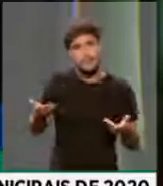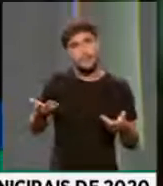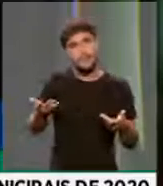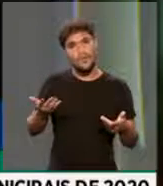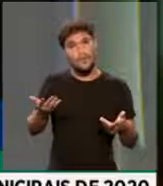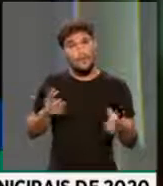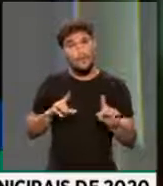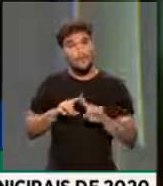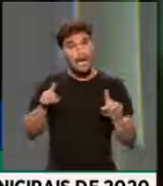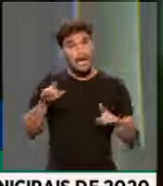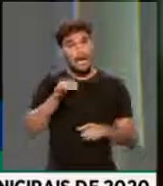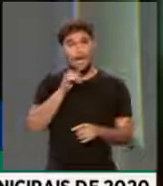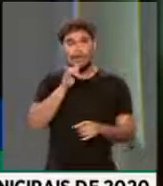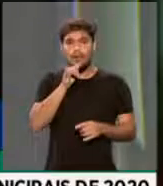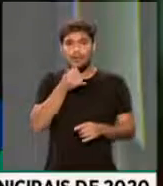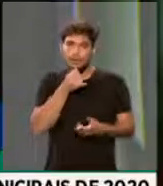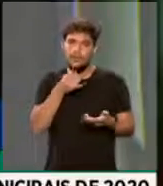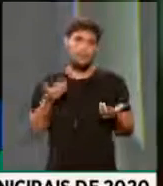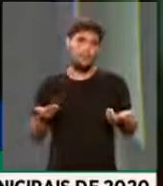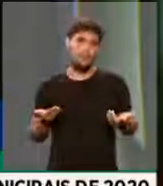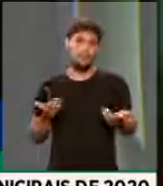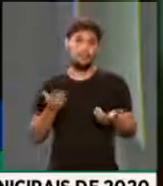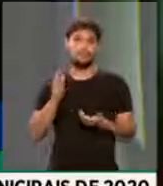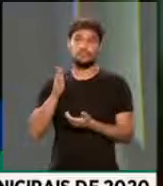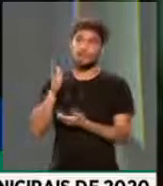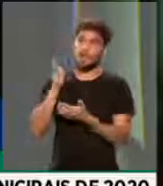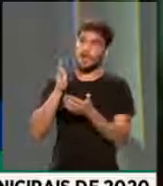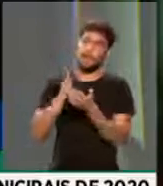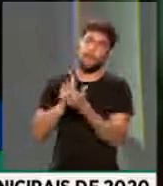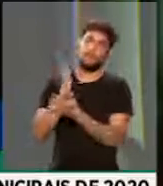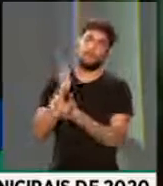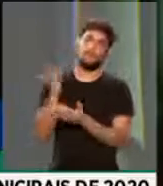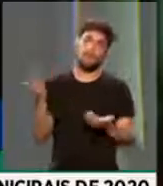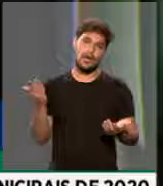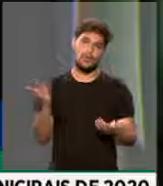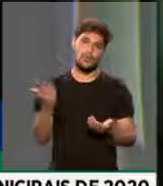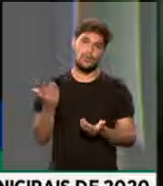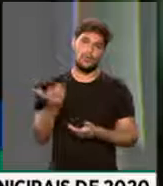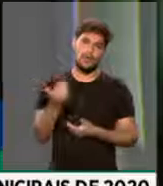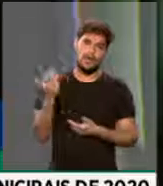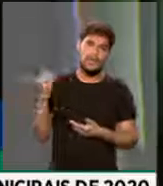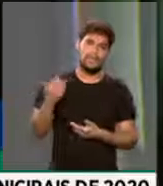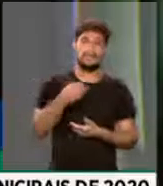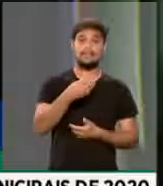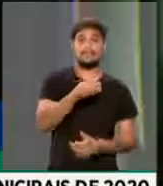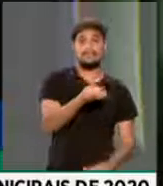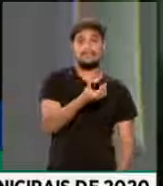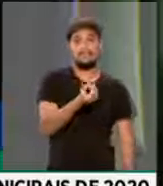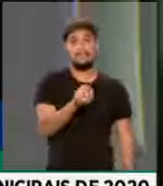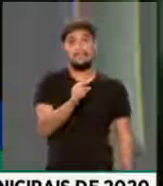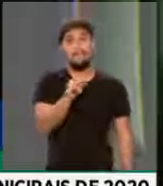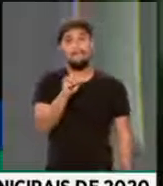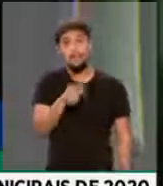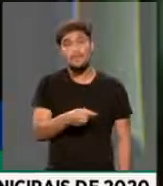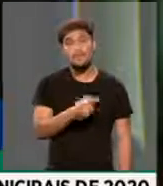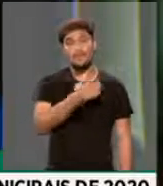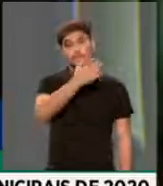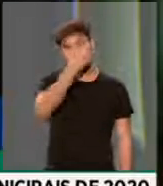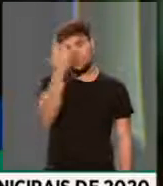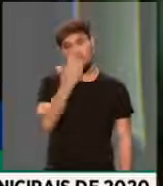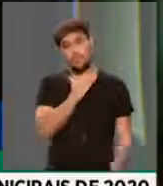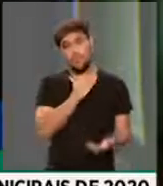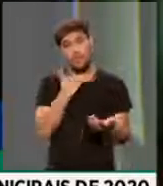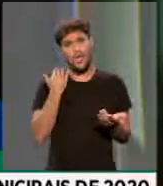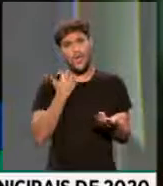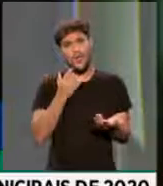lamentavelmente, como tragicamente já provaram os mais de 60 mil mortos, não é